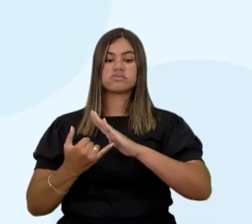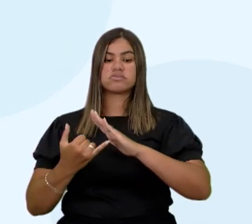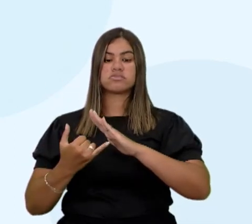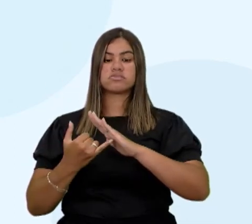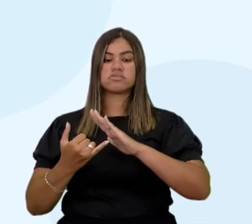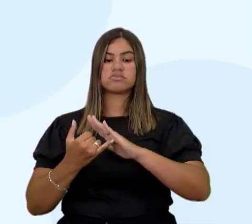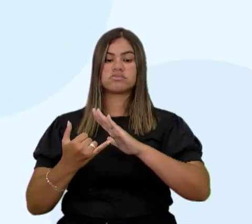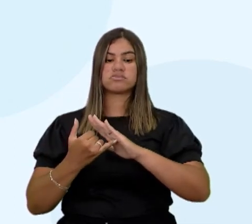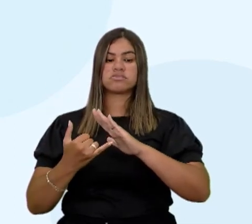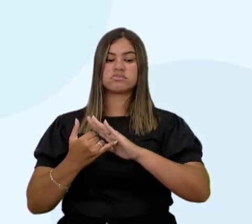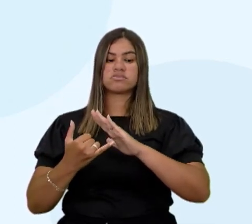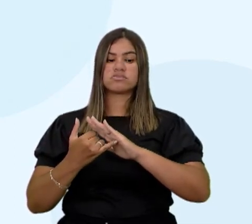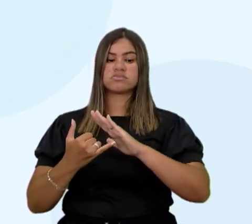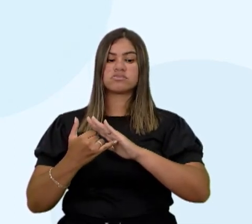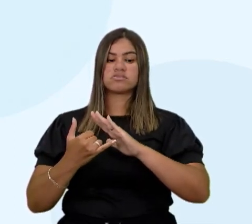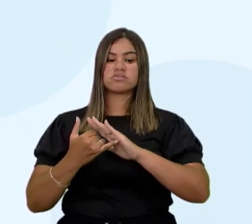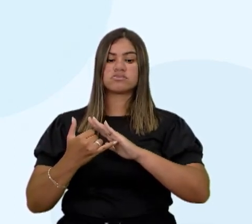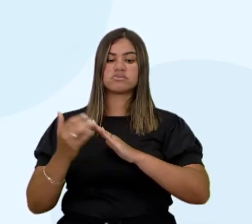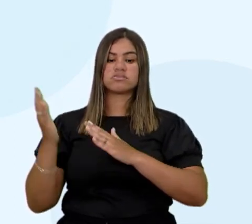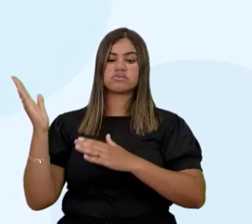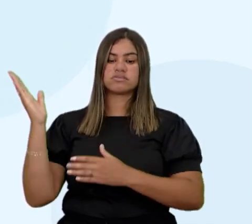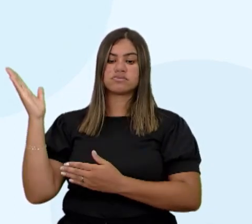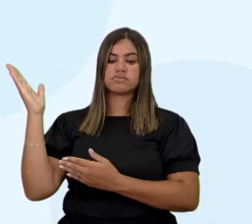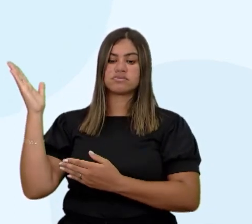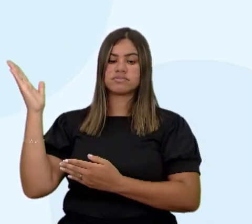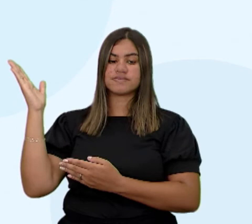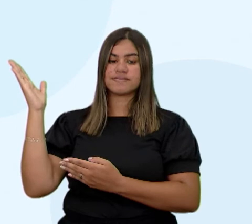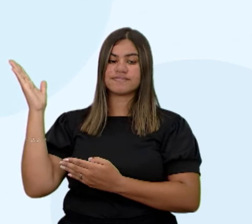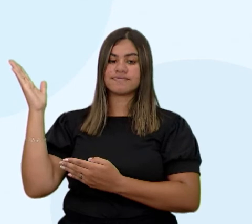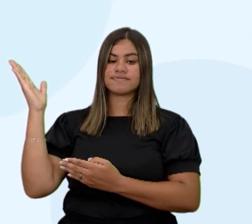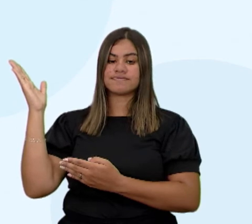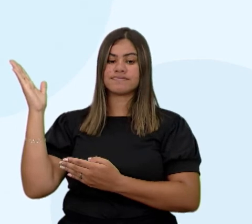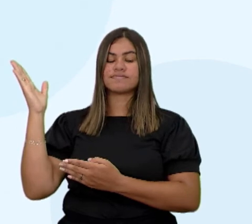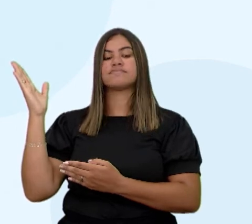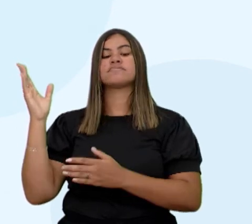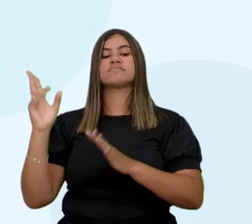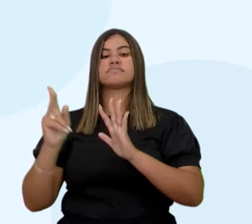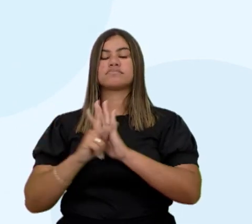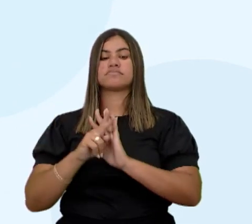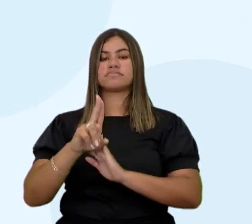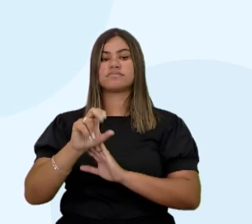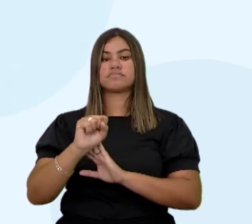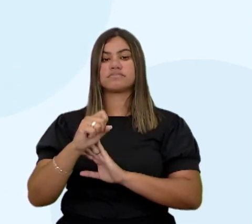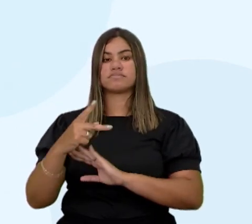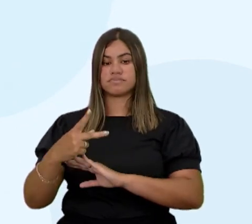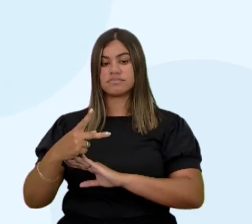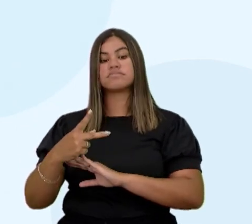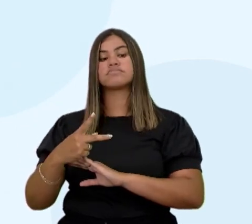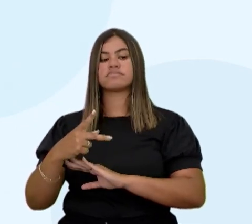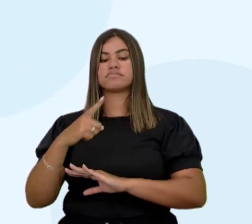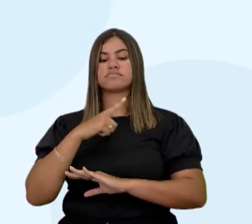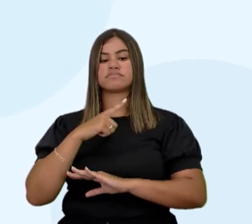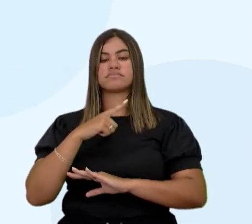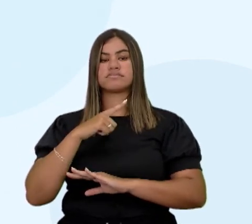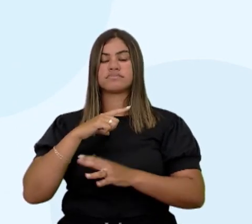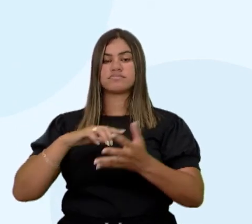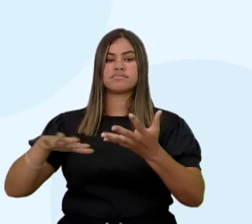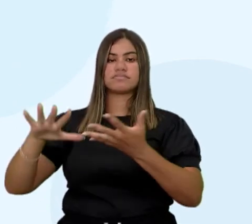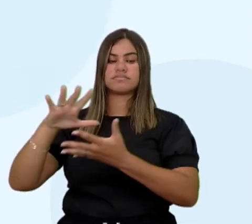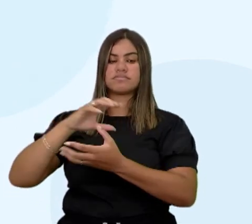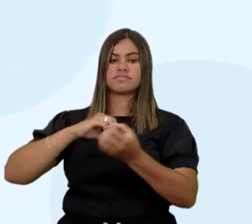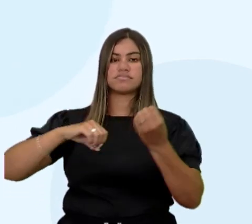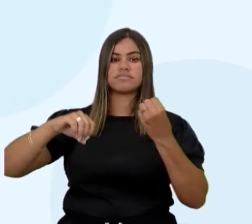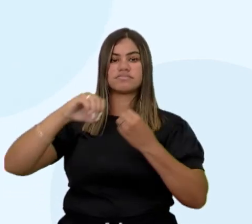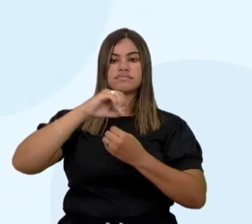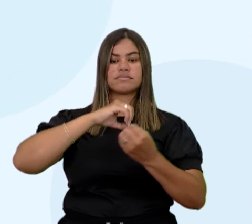Astronomia, Geofísica e Ciências Atmosféricas da USP, né, sobre a formação de sistemas planetários. E aí vai